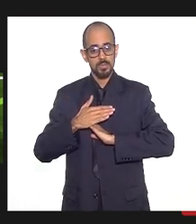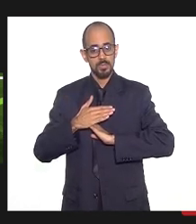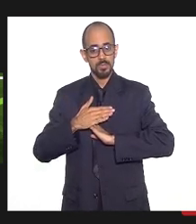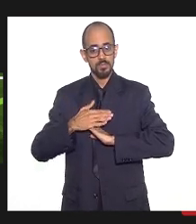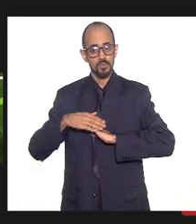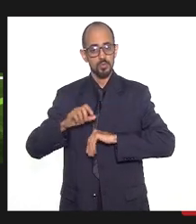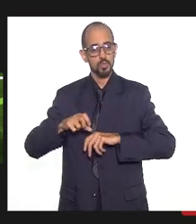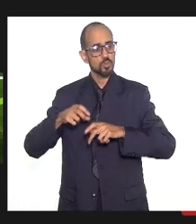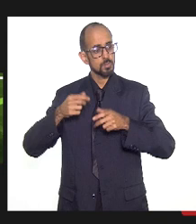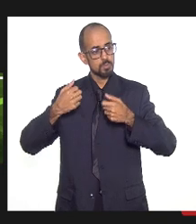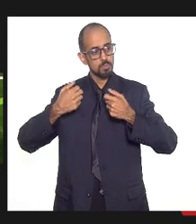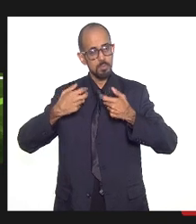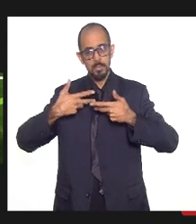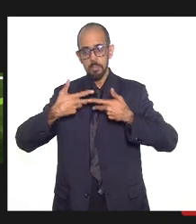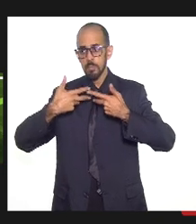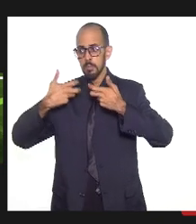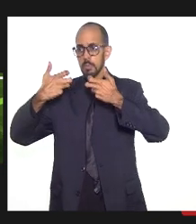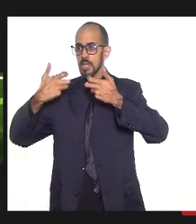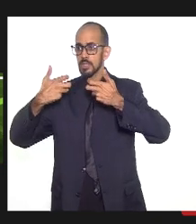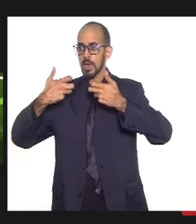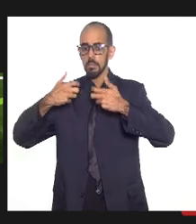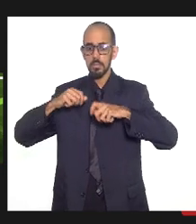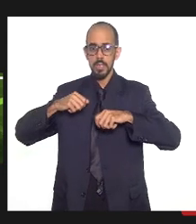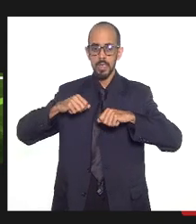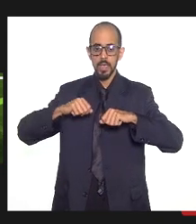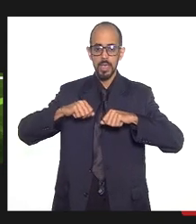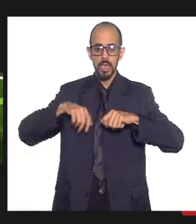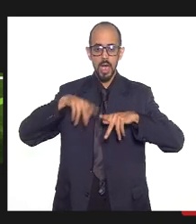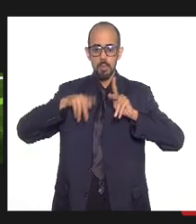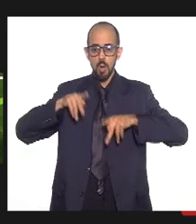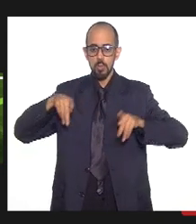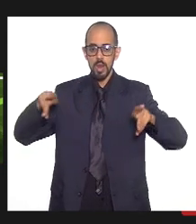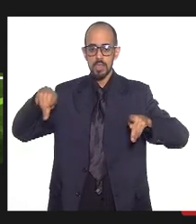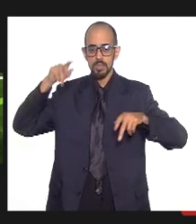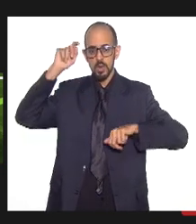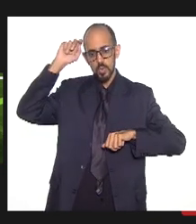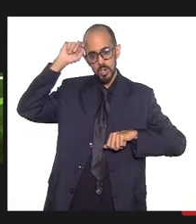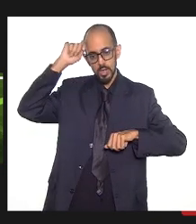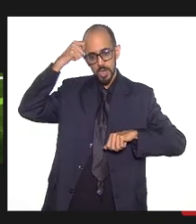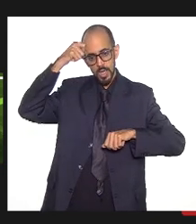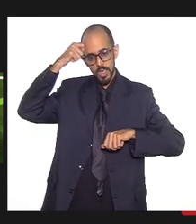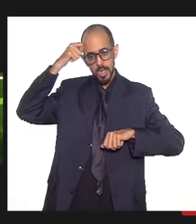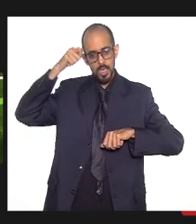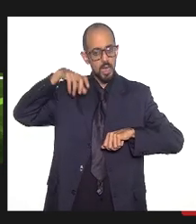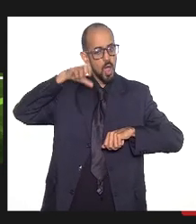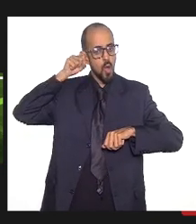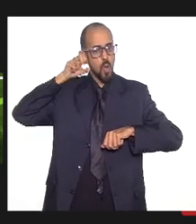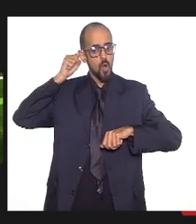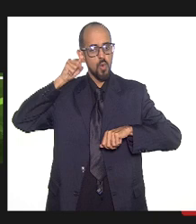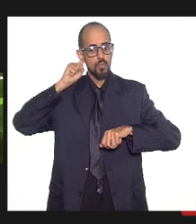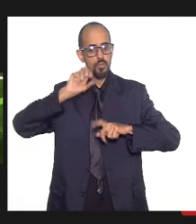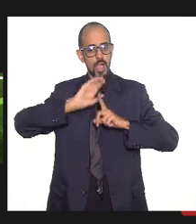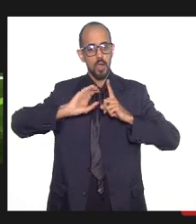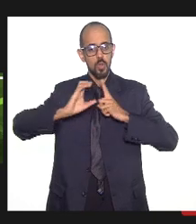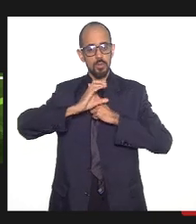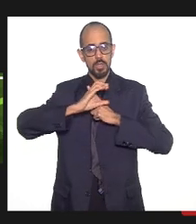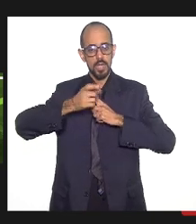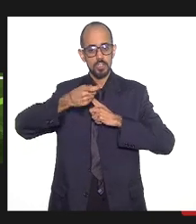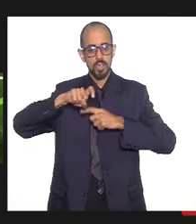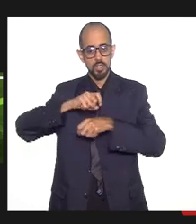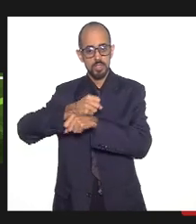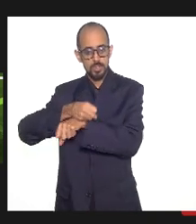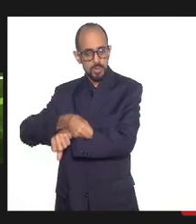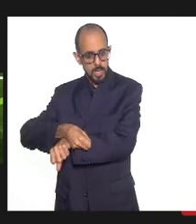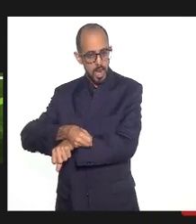ouvir, né, pelo menos o povo preto, ouvir as comunidades quilombolas, né, no caso aqui a gente está